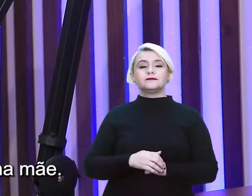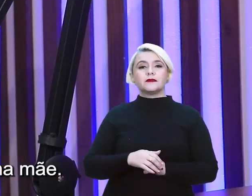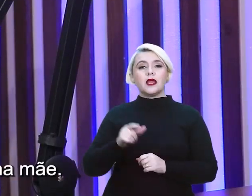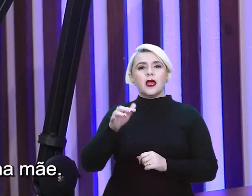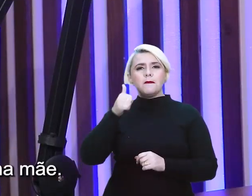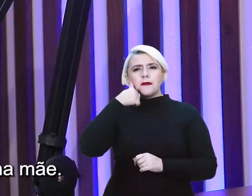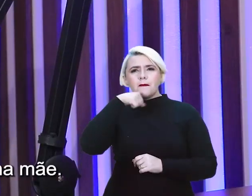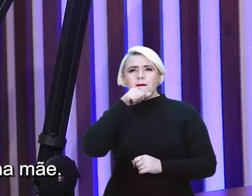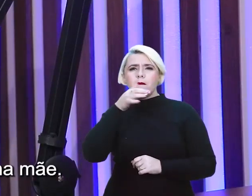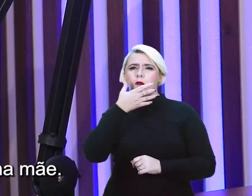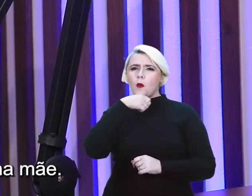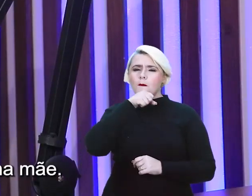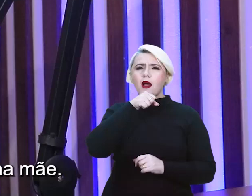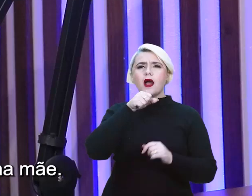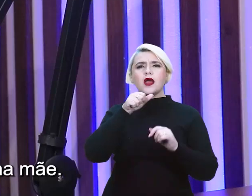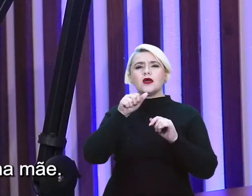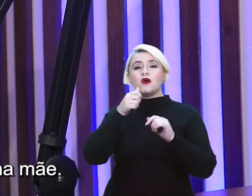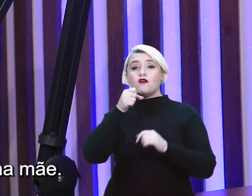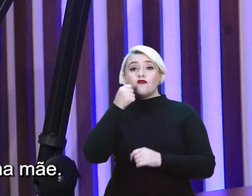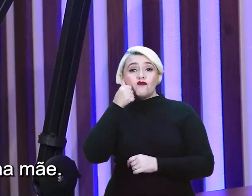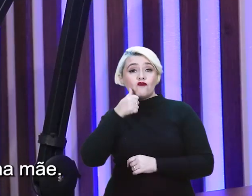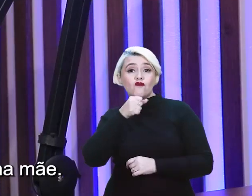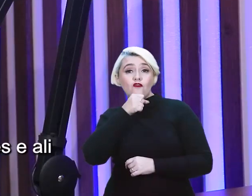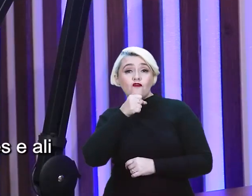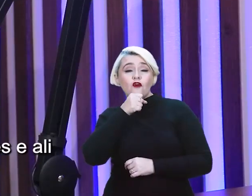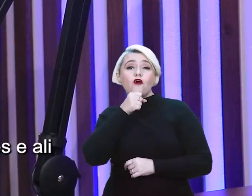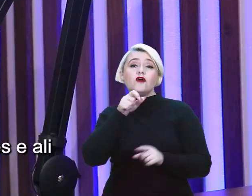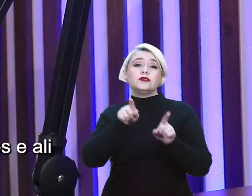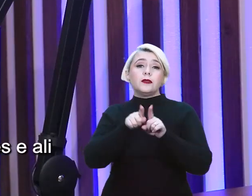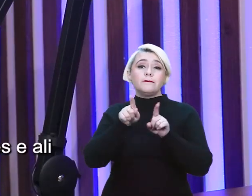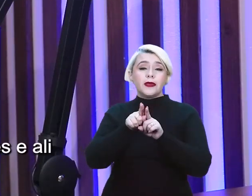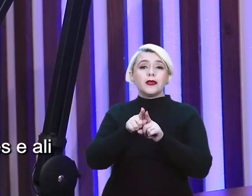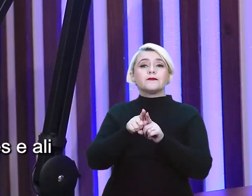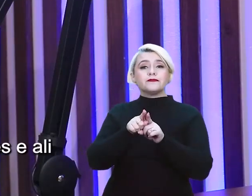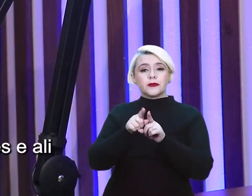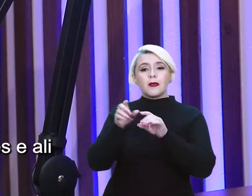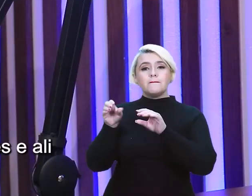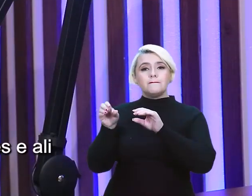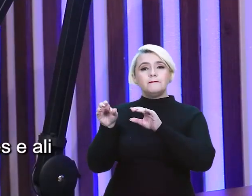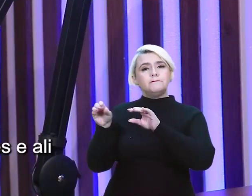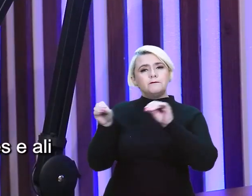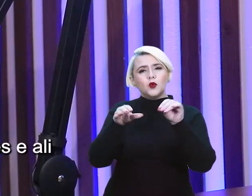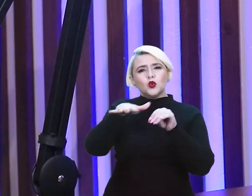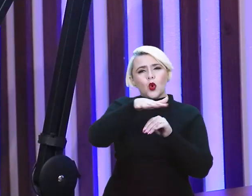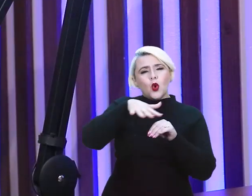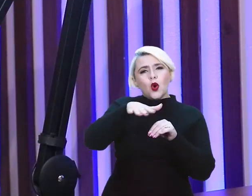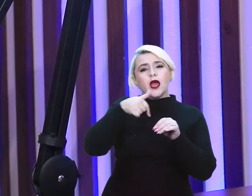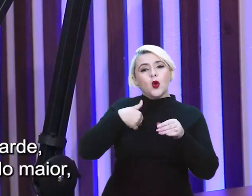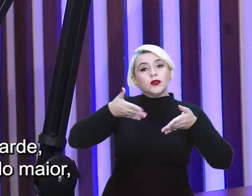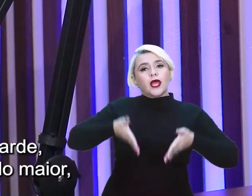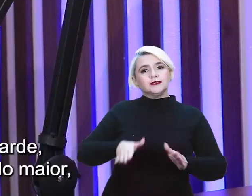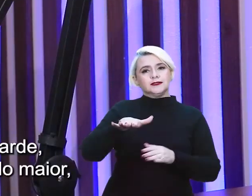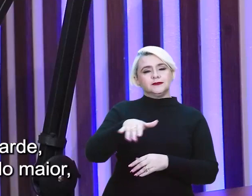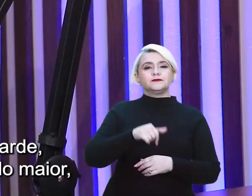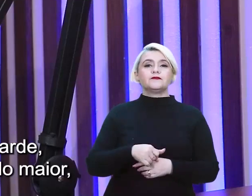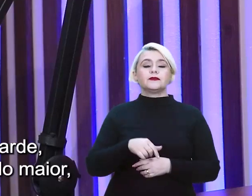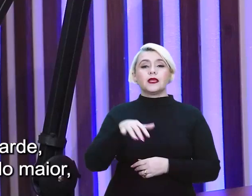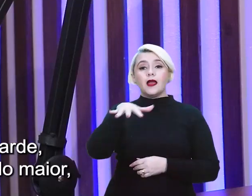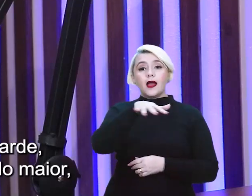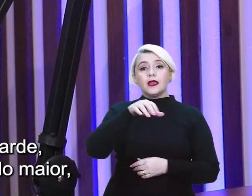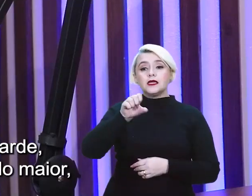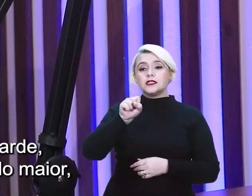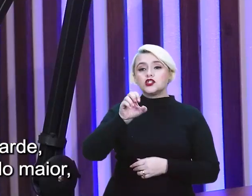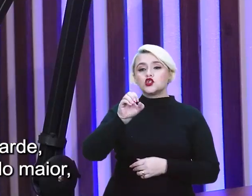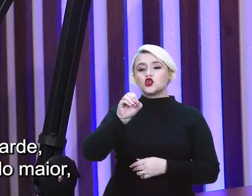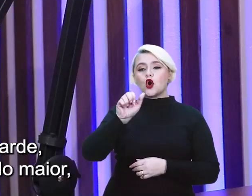meu pai e depois, mais tarde, minha mãe vieram morar ali nas proximidades e ali eu nasci. Soares, a gente veio